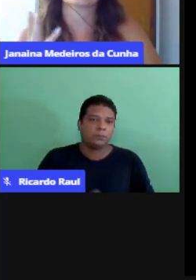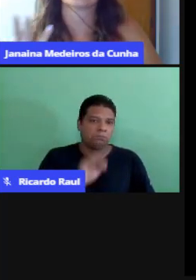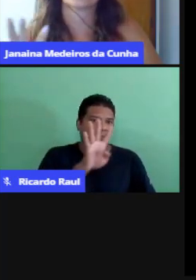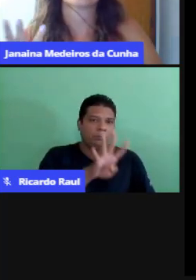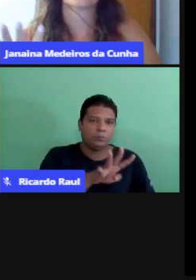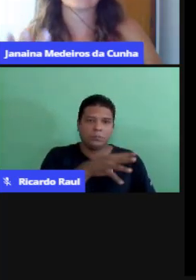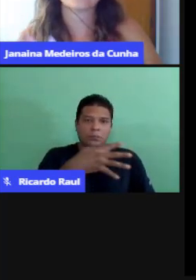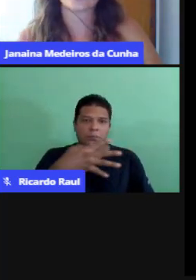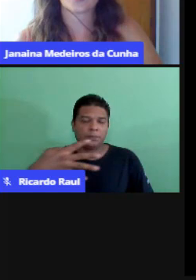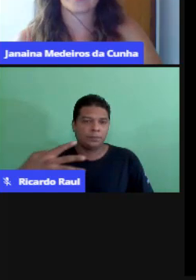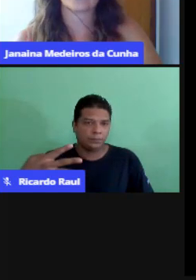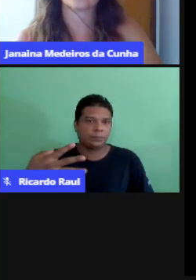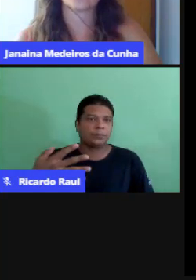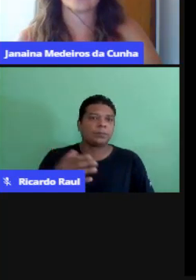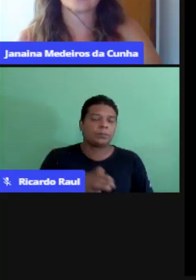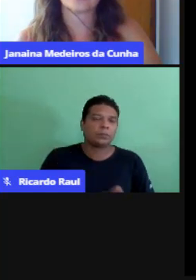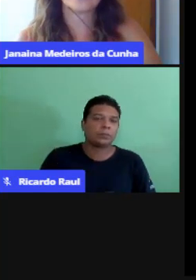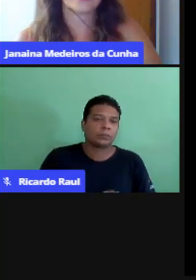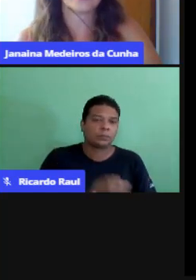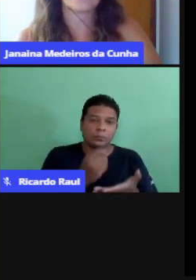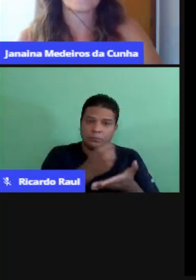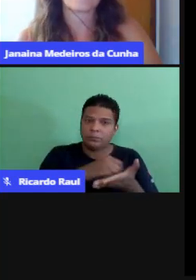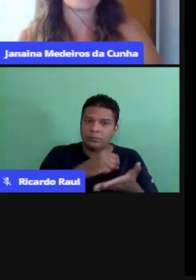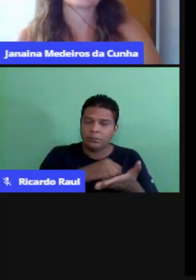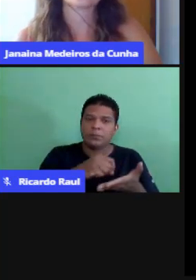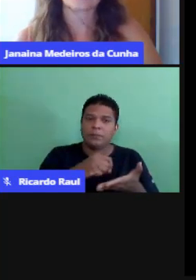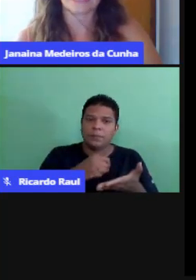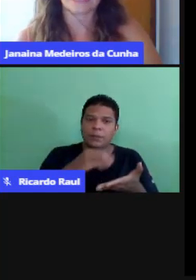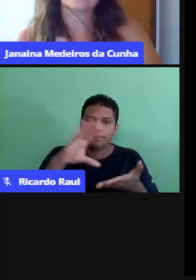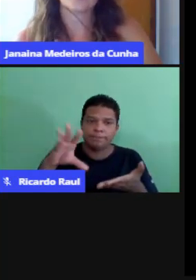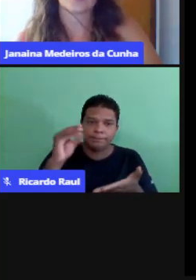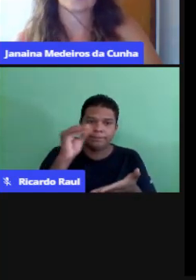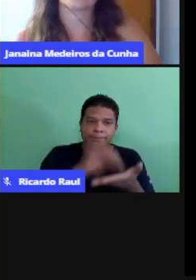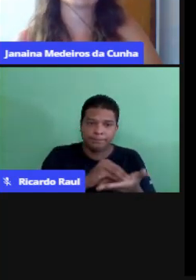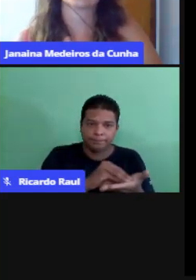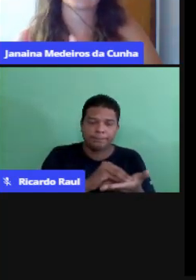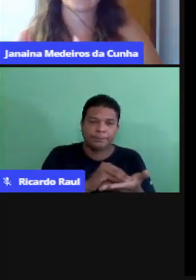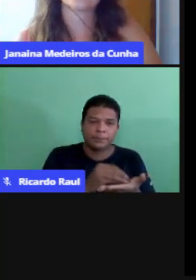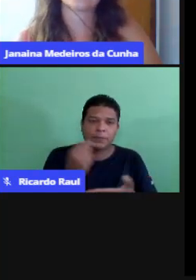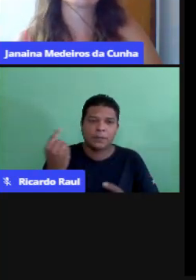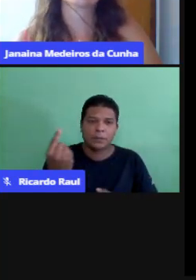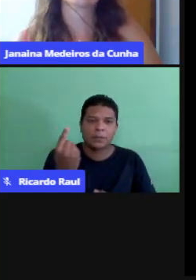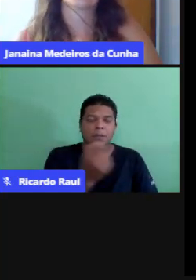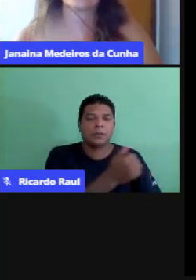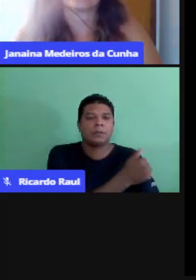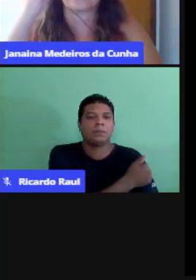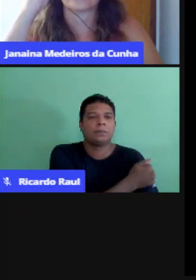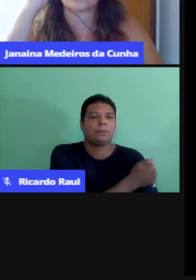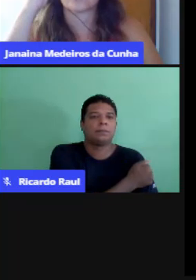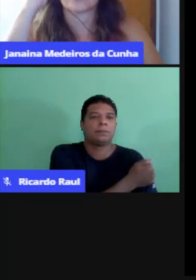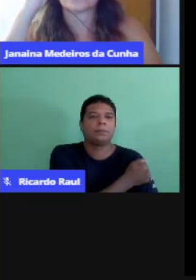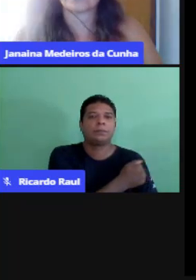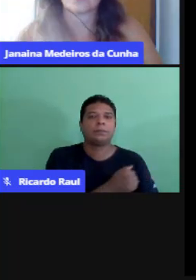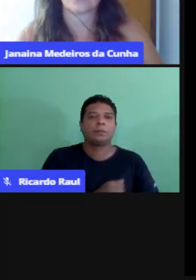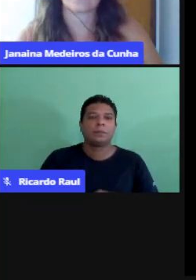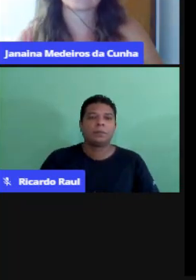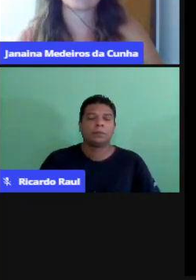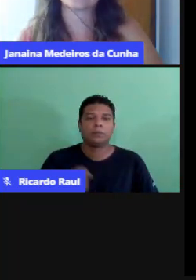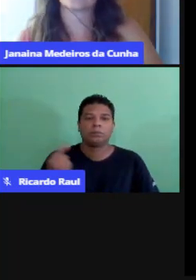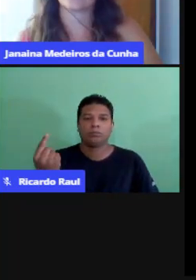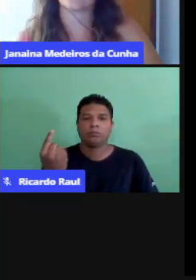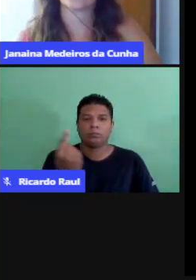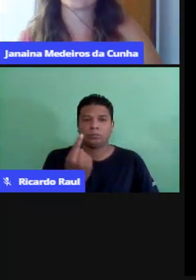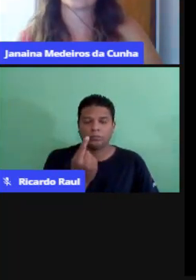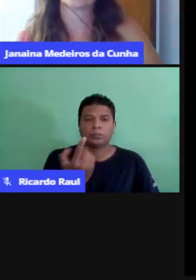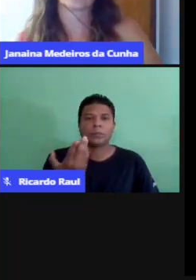planilha, tem esse instrumento de registro dele, de cada aluno, né? De cada educando seu, né? Para